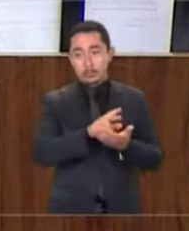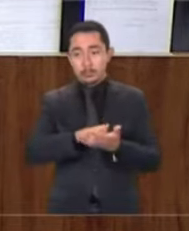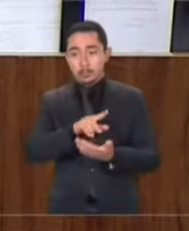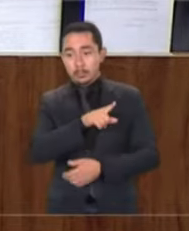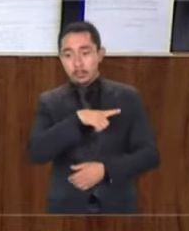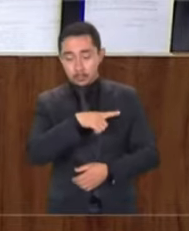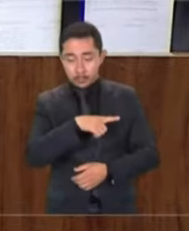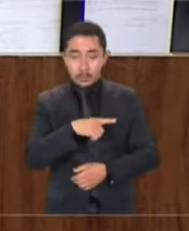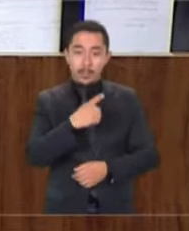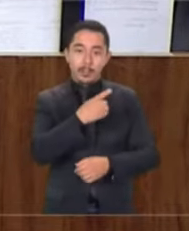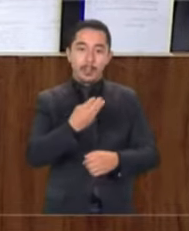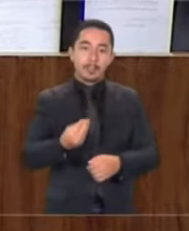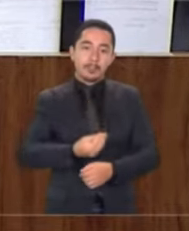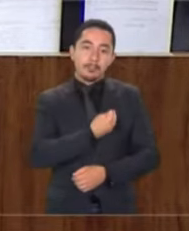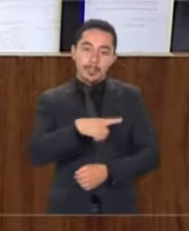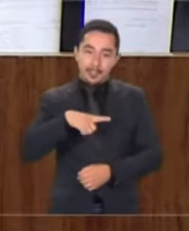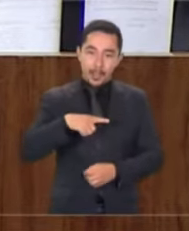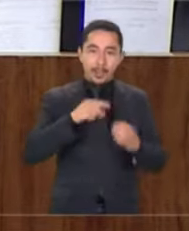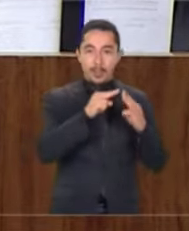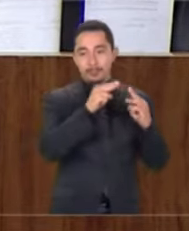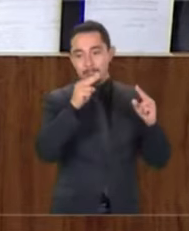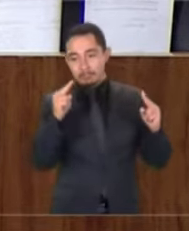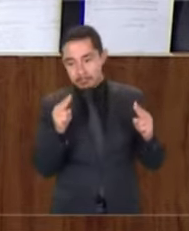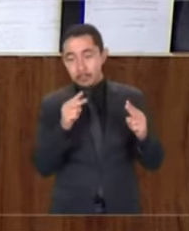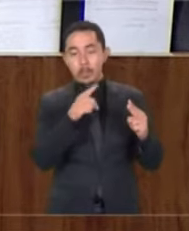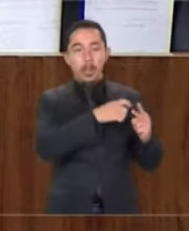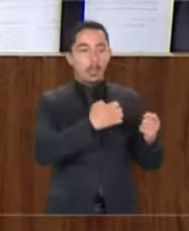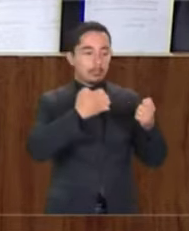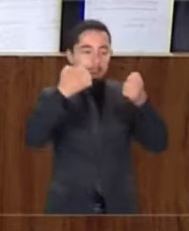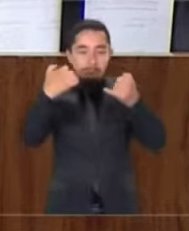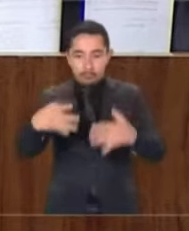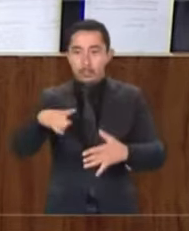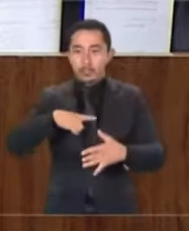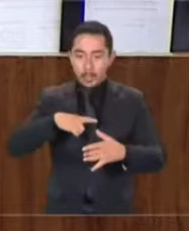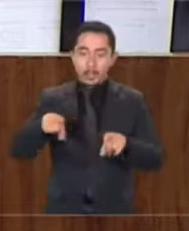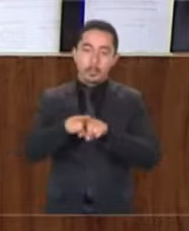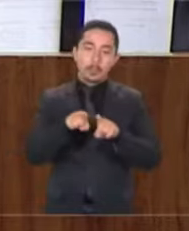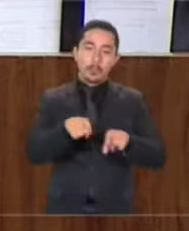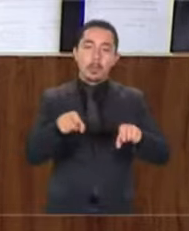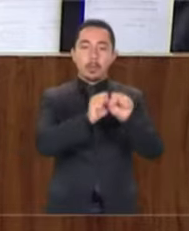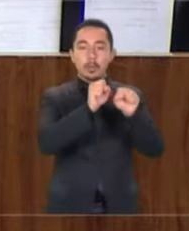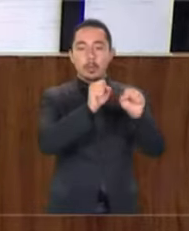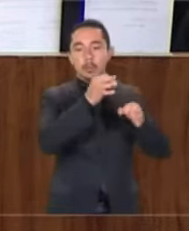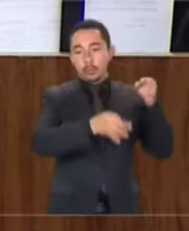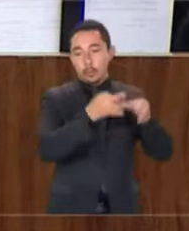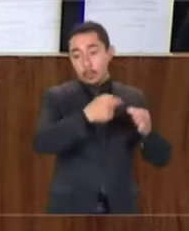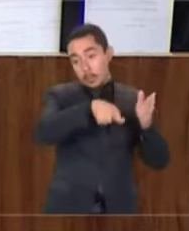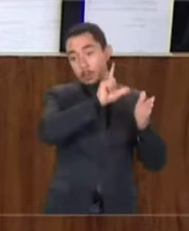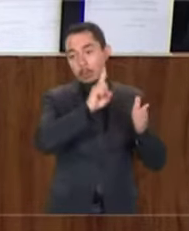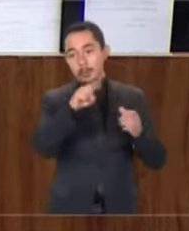sala de videoconferência e, inclusive, fez um esclarecimento de fato no julgamento anterior.